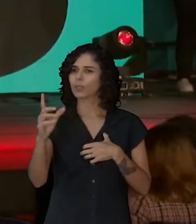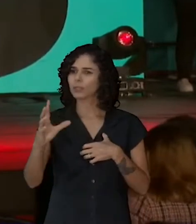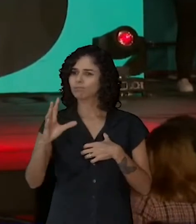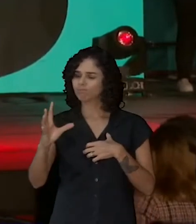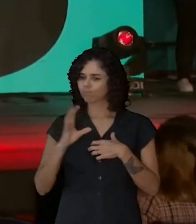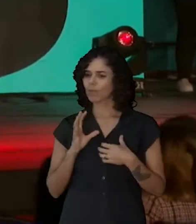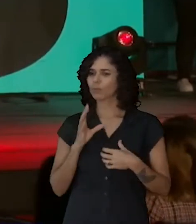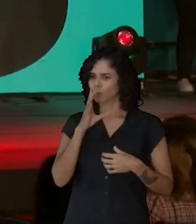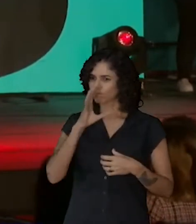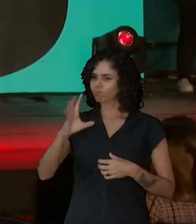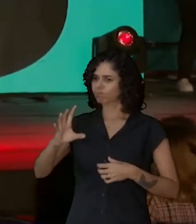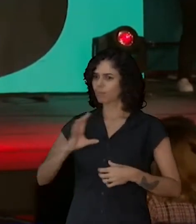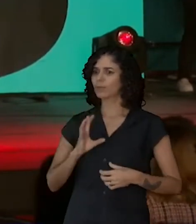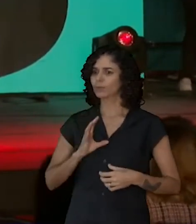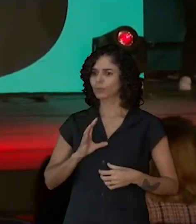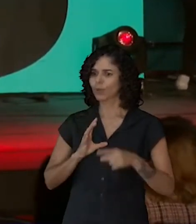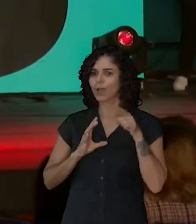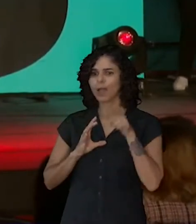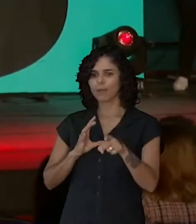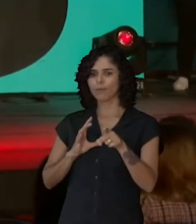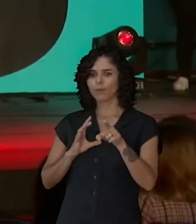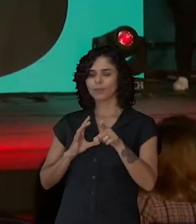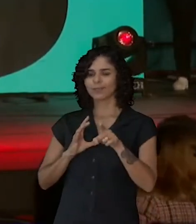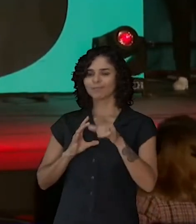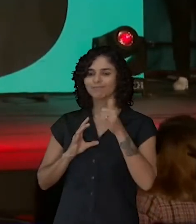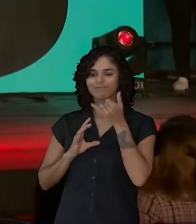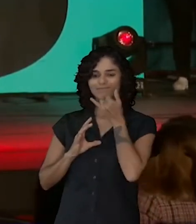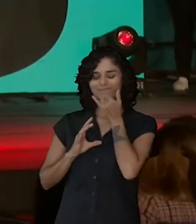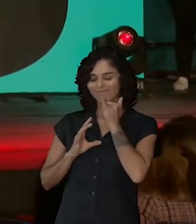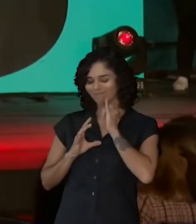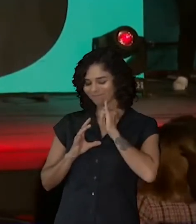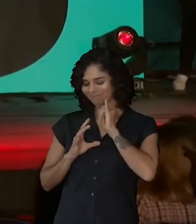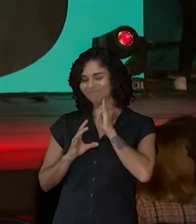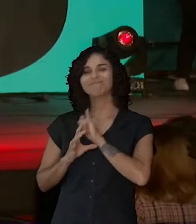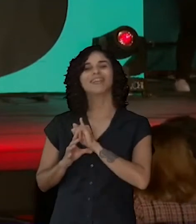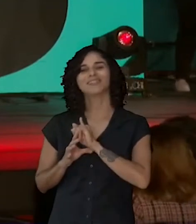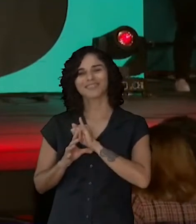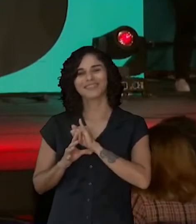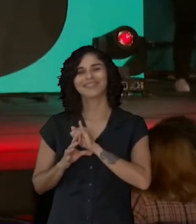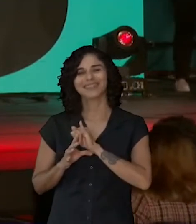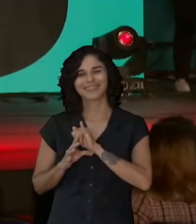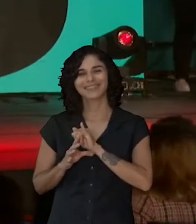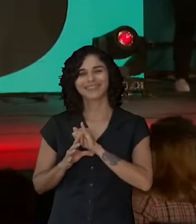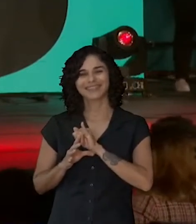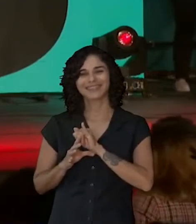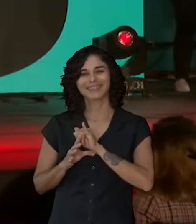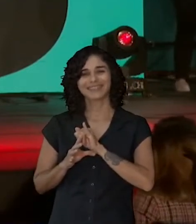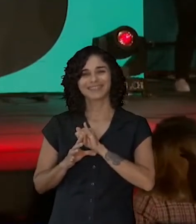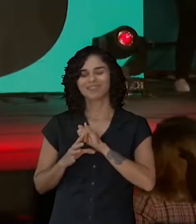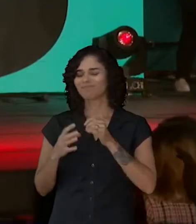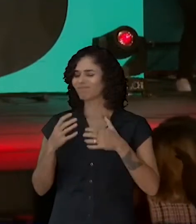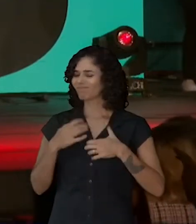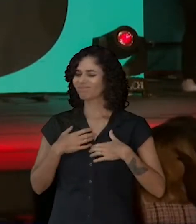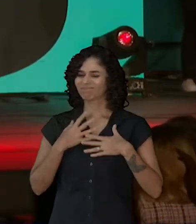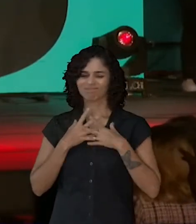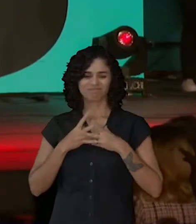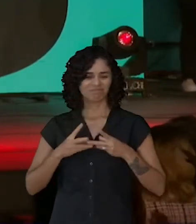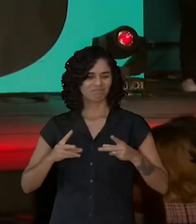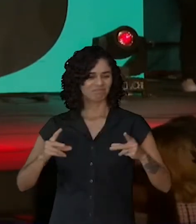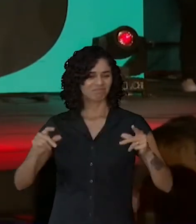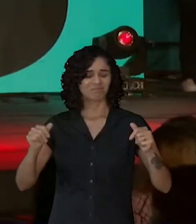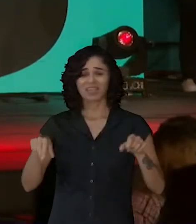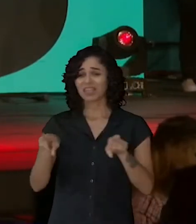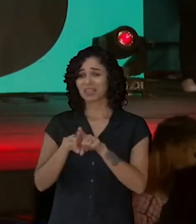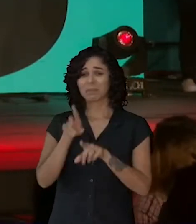E você vai esquecer isso. E também você vai liberar perdão pelo poder do